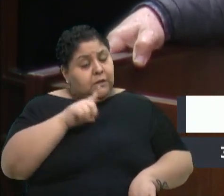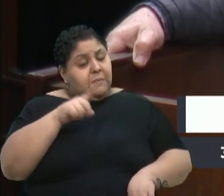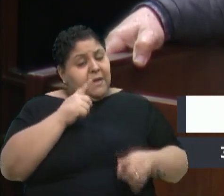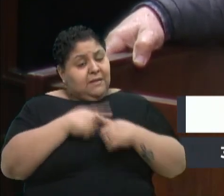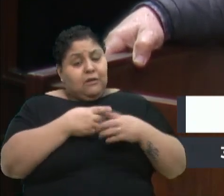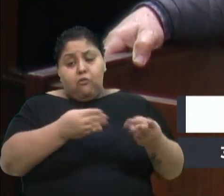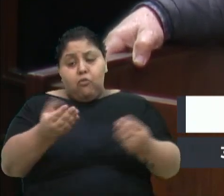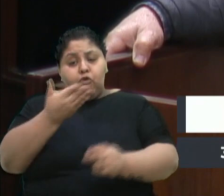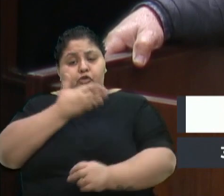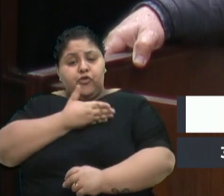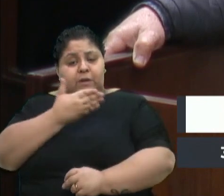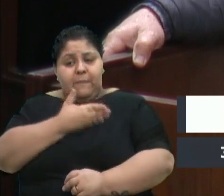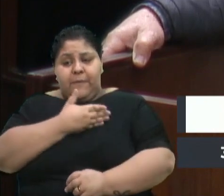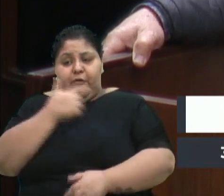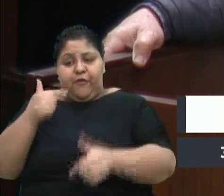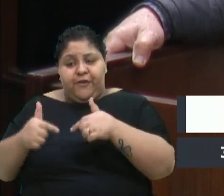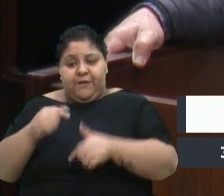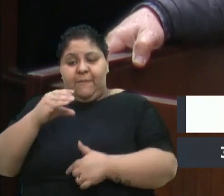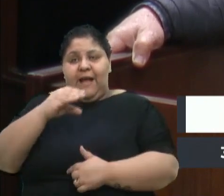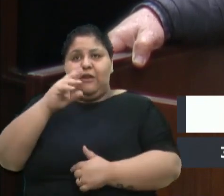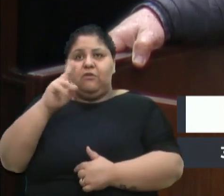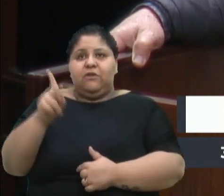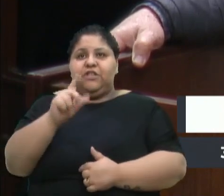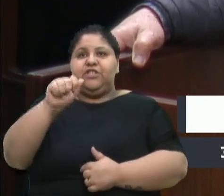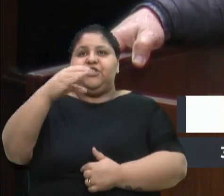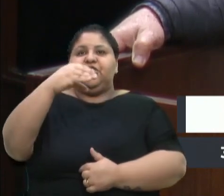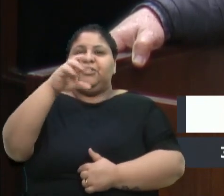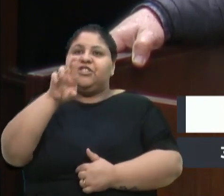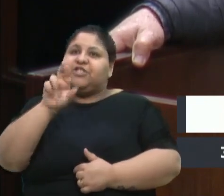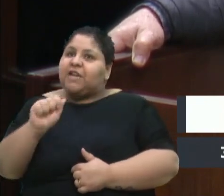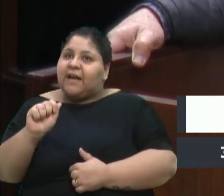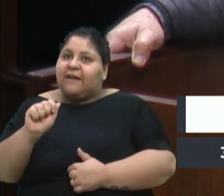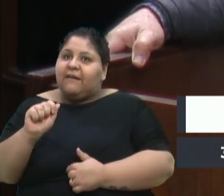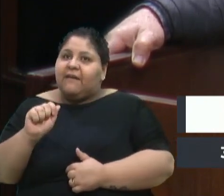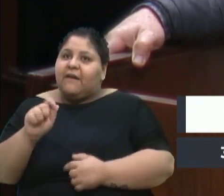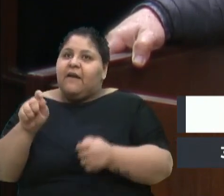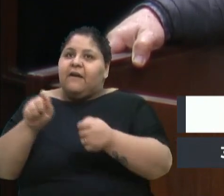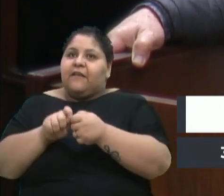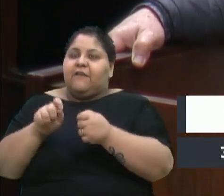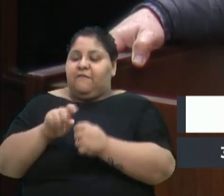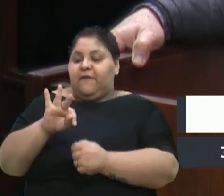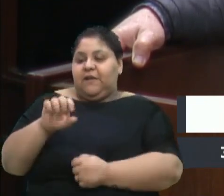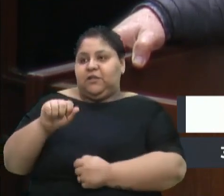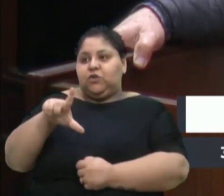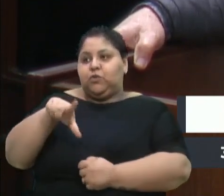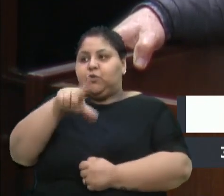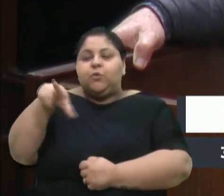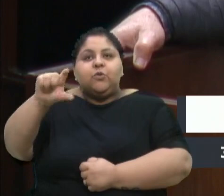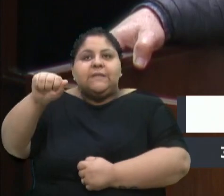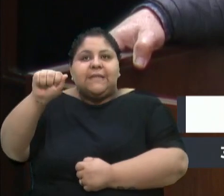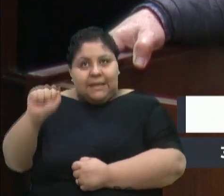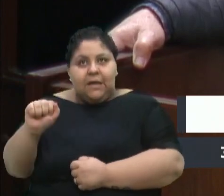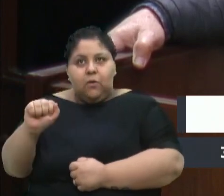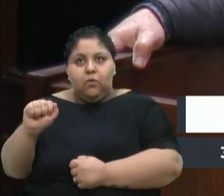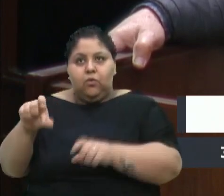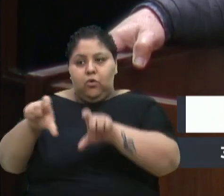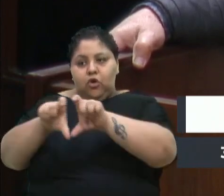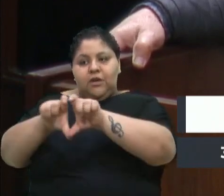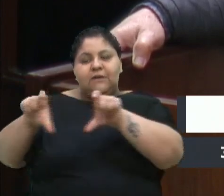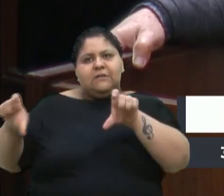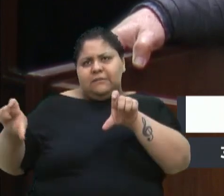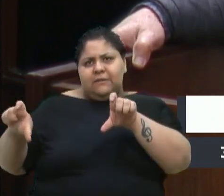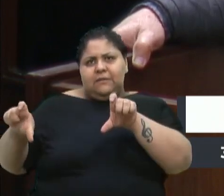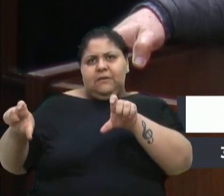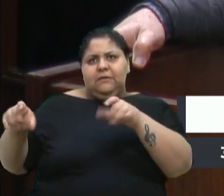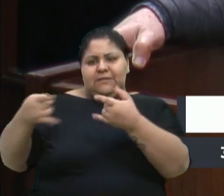eleitores, que fazem o talão do agricultor, tem uma propriedade de 12 hectares, uma chácara, para ter o benefício